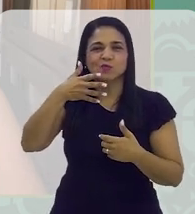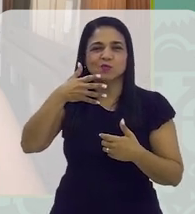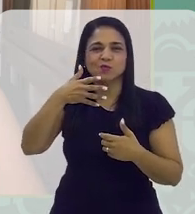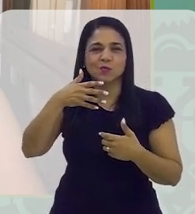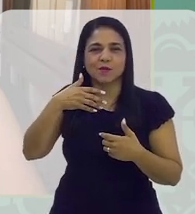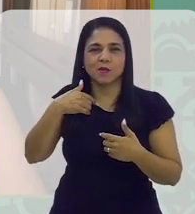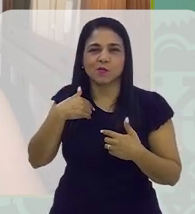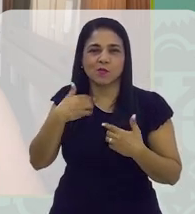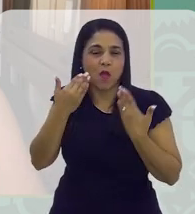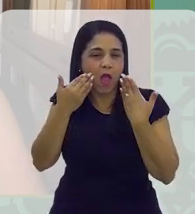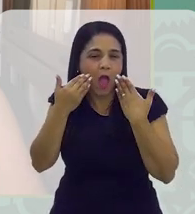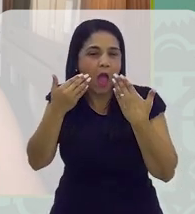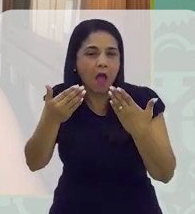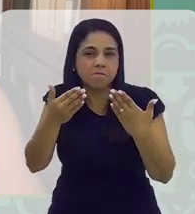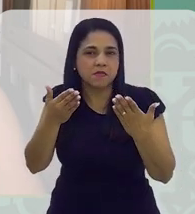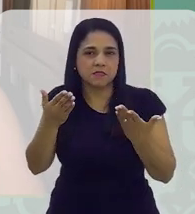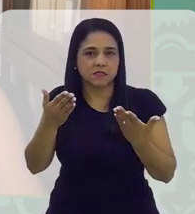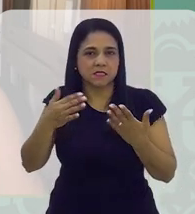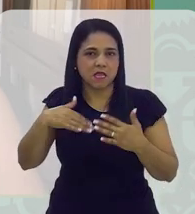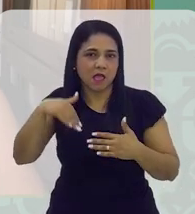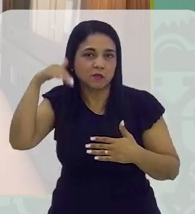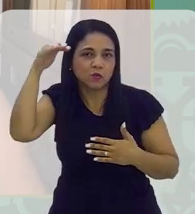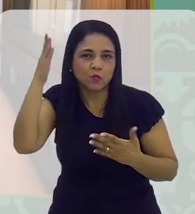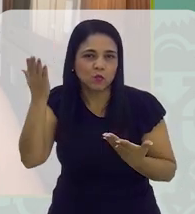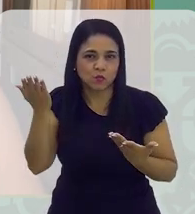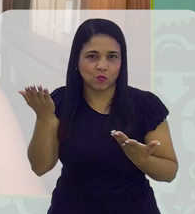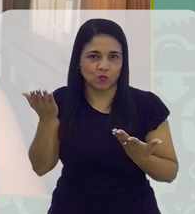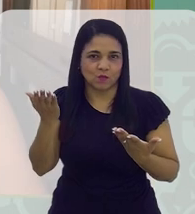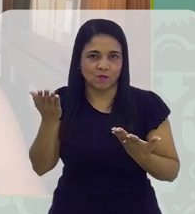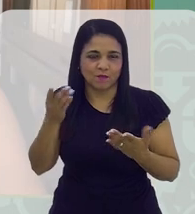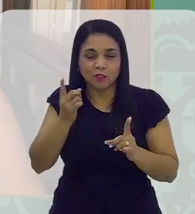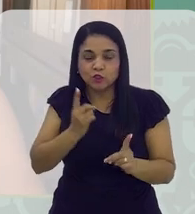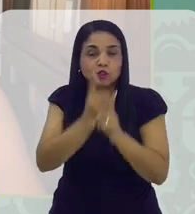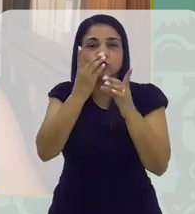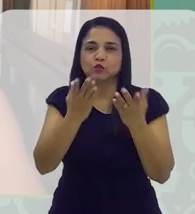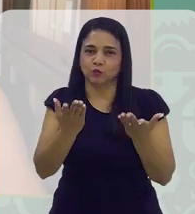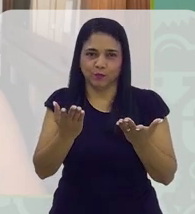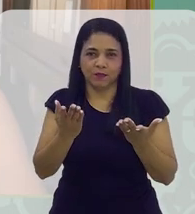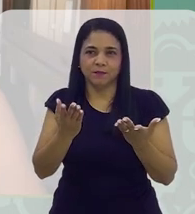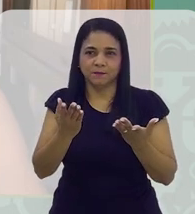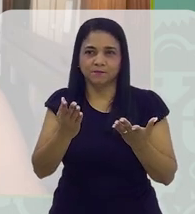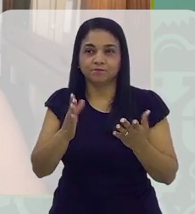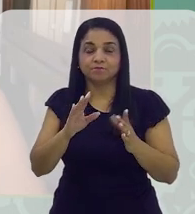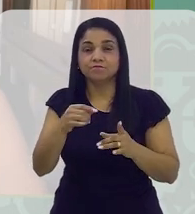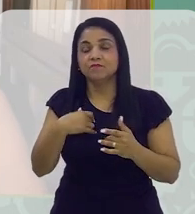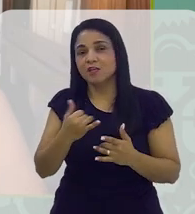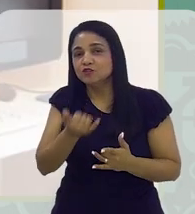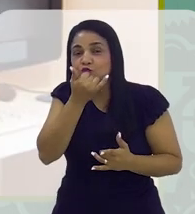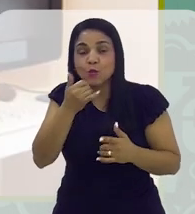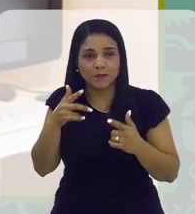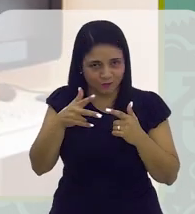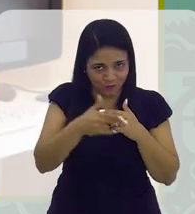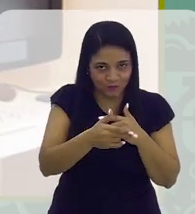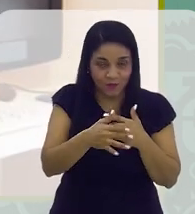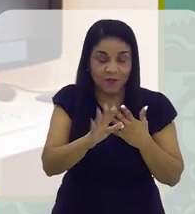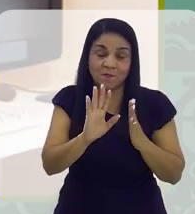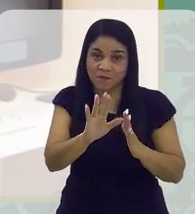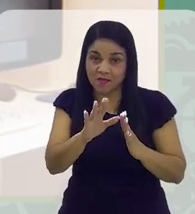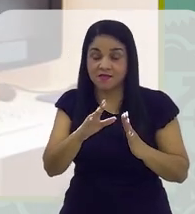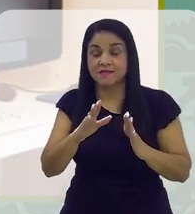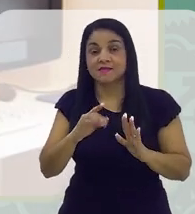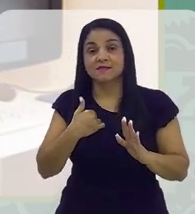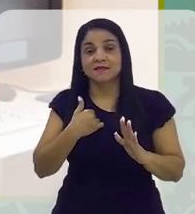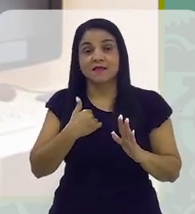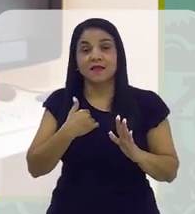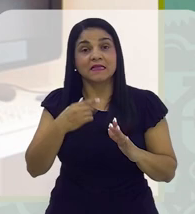querer viralizar para não aparecer adultos para entrarem nessa na, para que descubram que Mas de eles têm qualquer forma, Letícia, dificuldades. desculpa te interromper. De